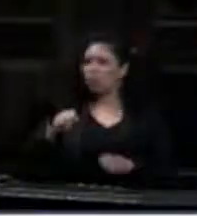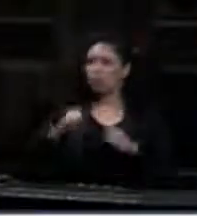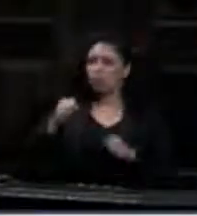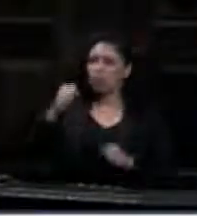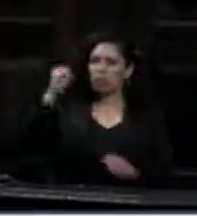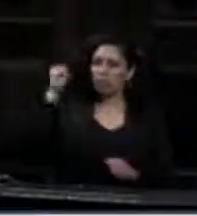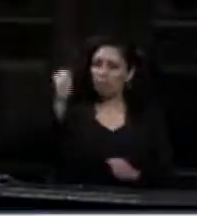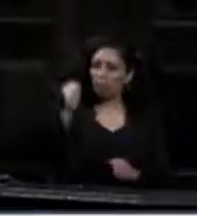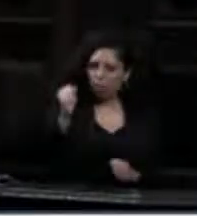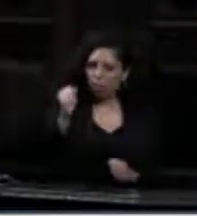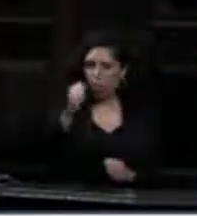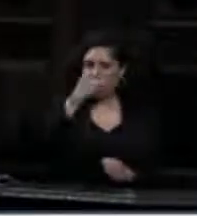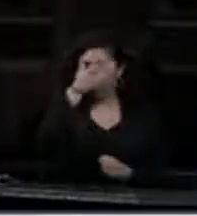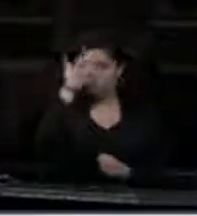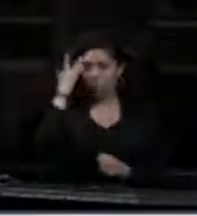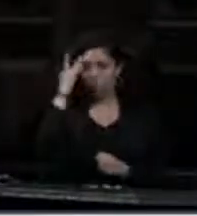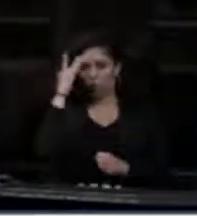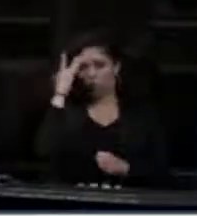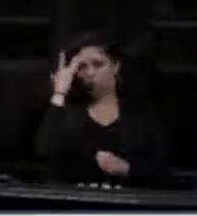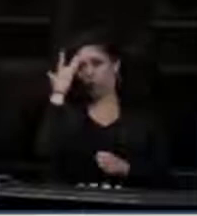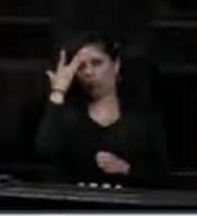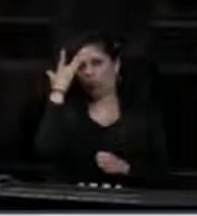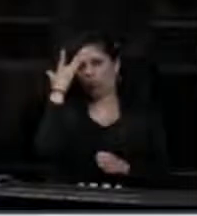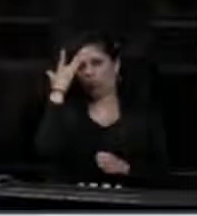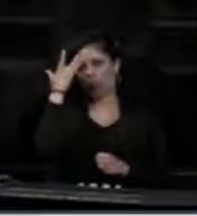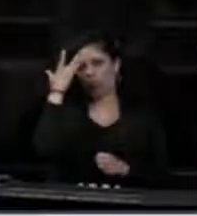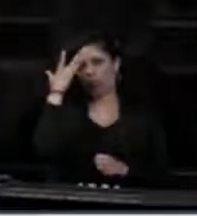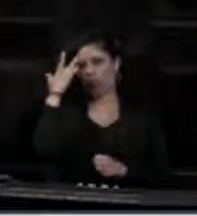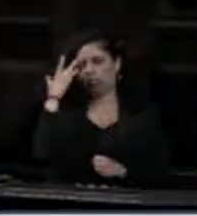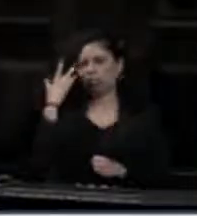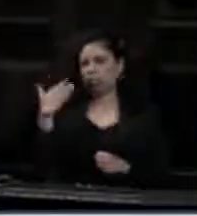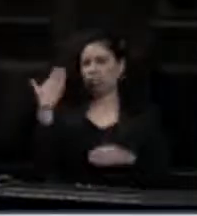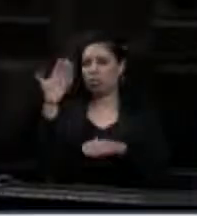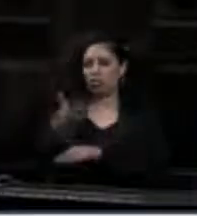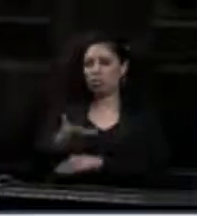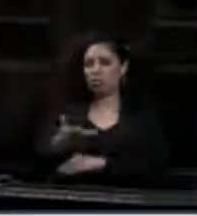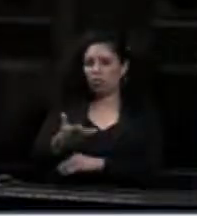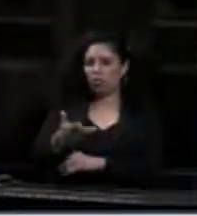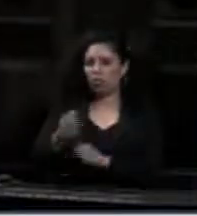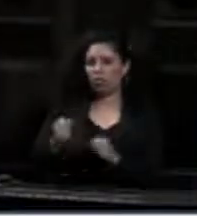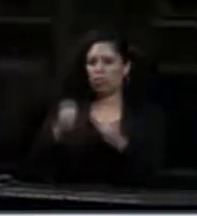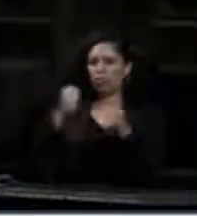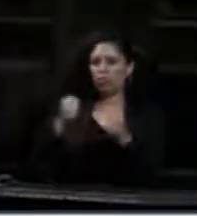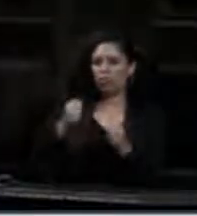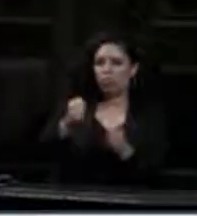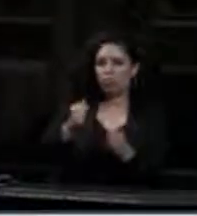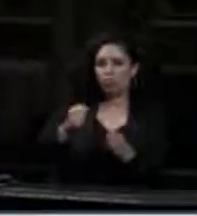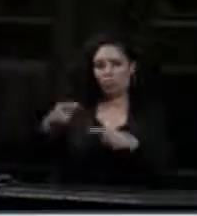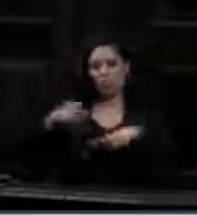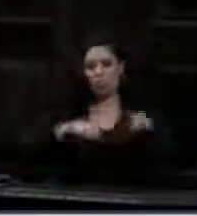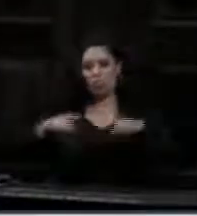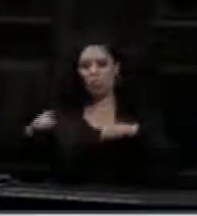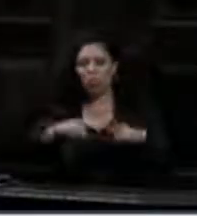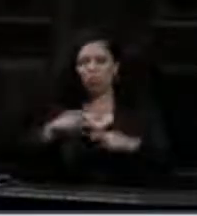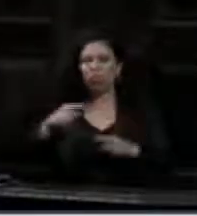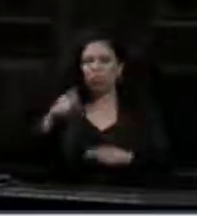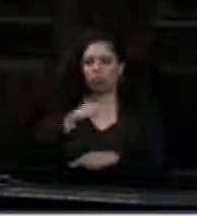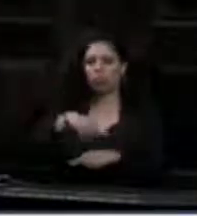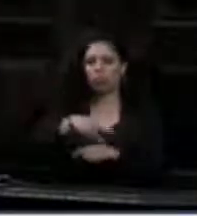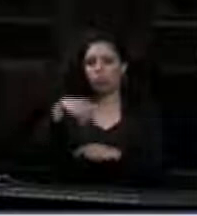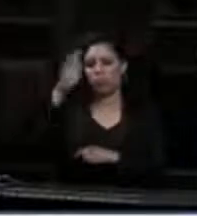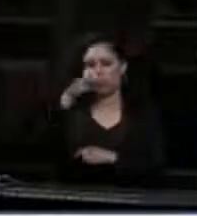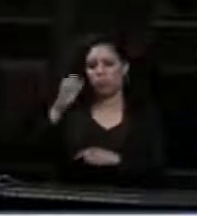candidato que liderava e dela ainda as pesquisas de opinião de outro